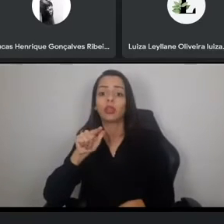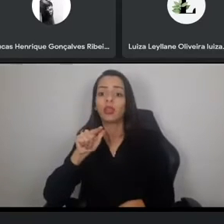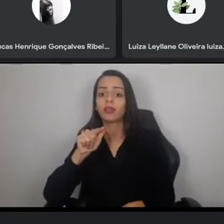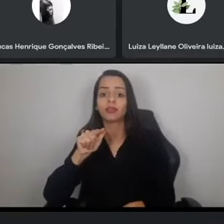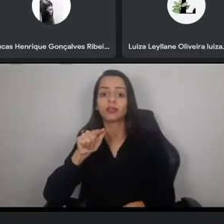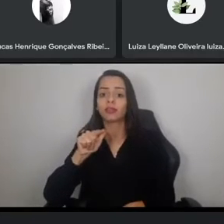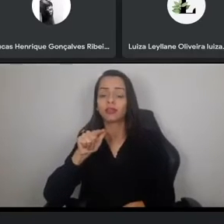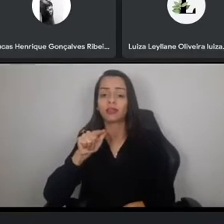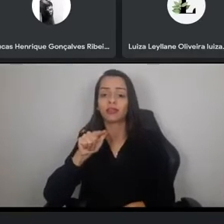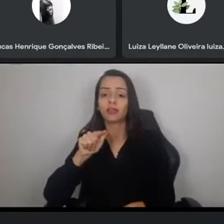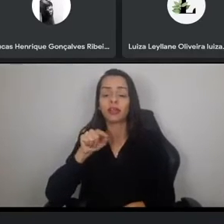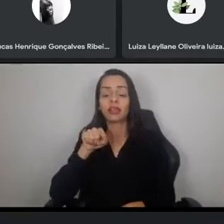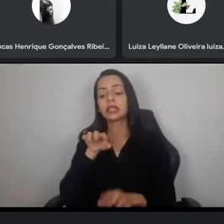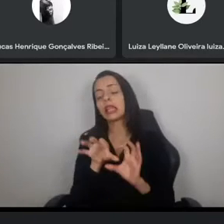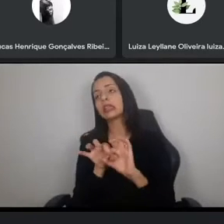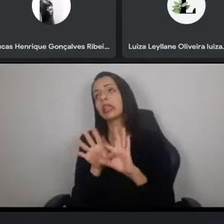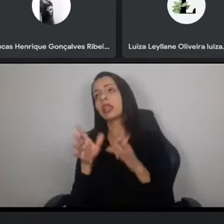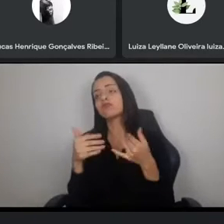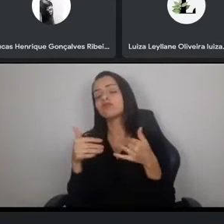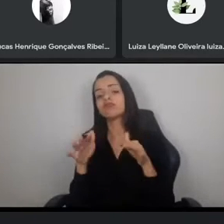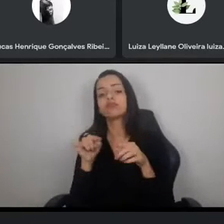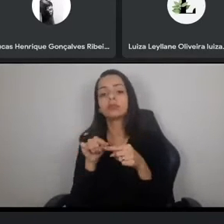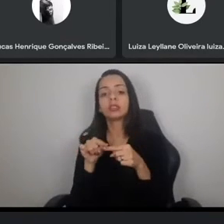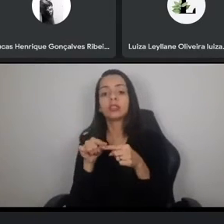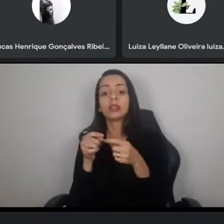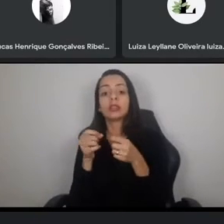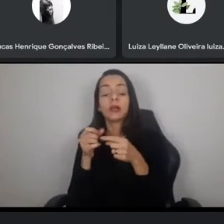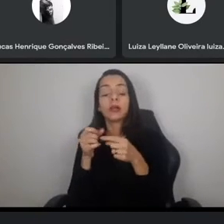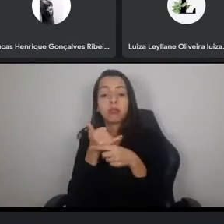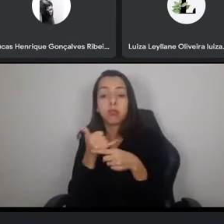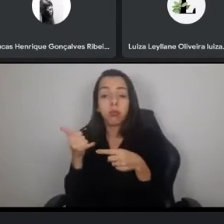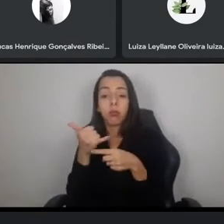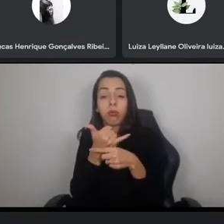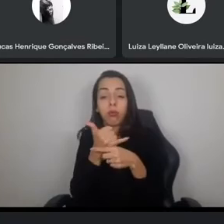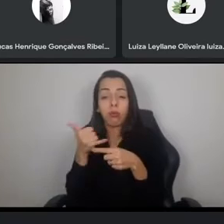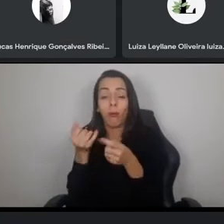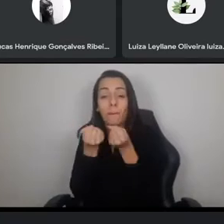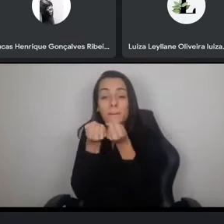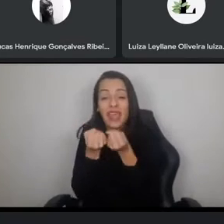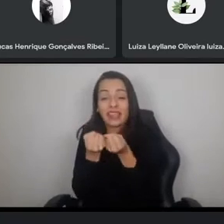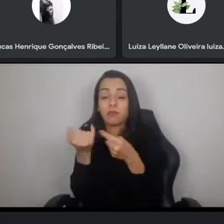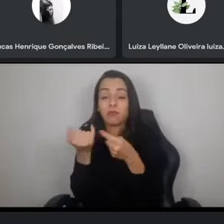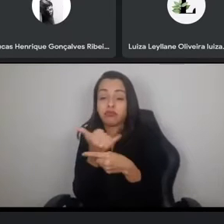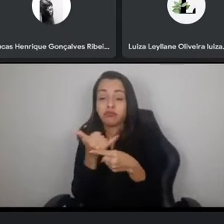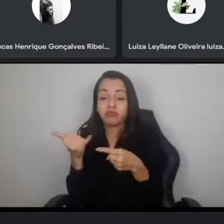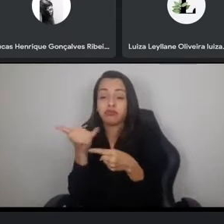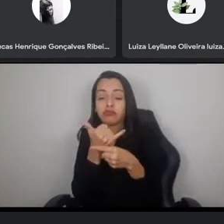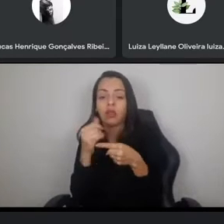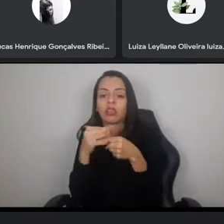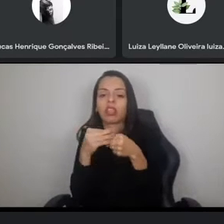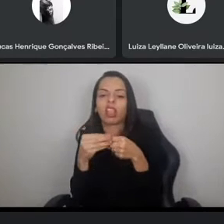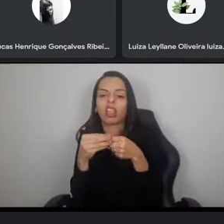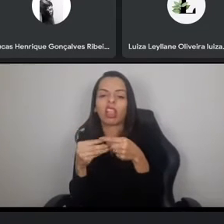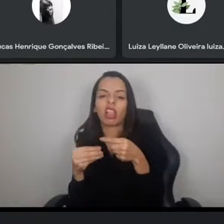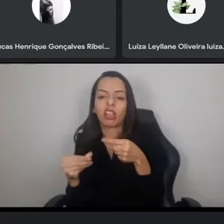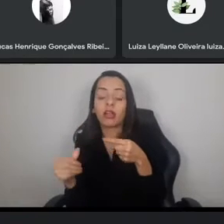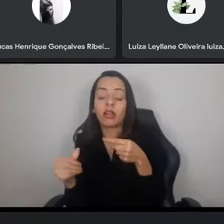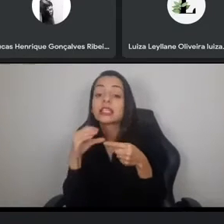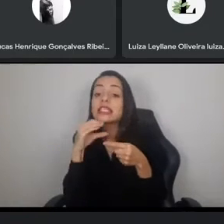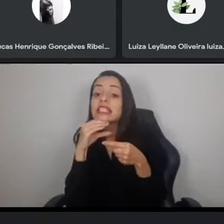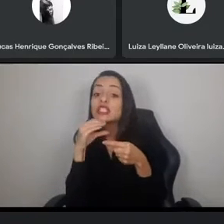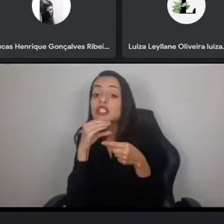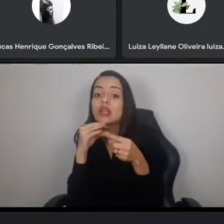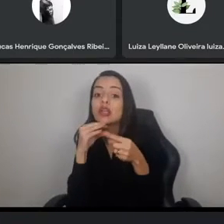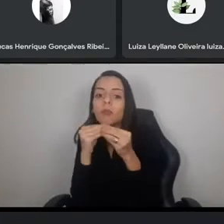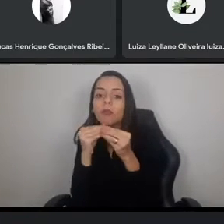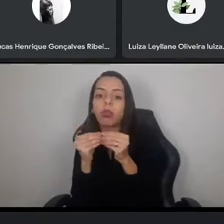deixar chegar nesse ponto, sobrecarregar a nossa instalação para que venha ocorrer o derretimento da isolação